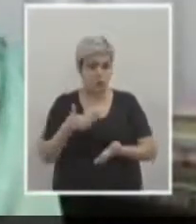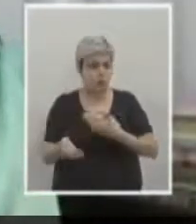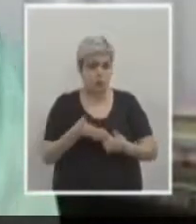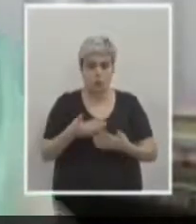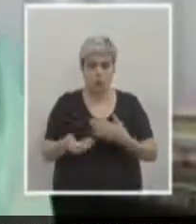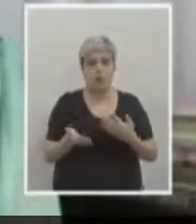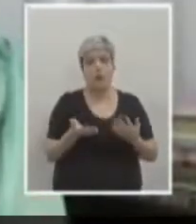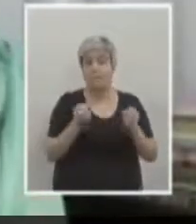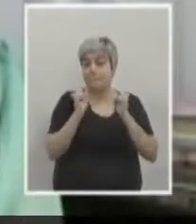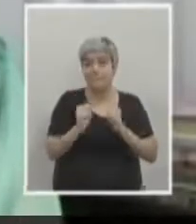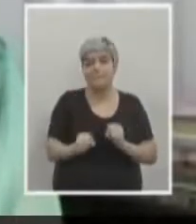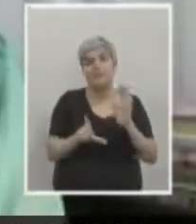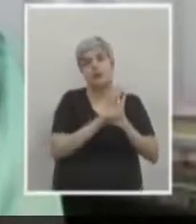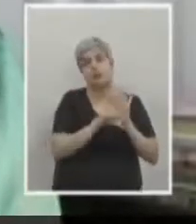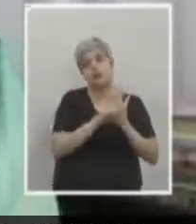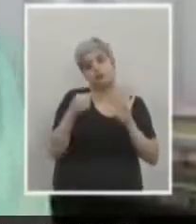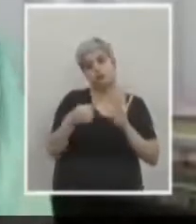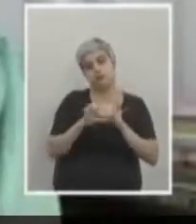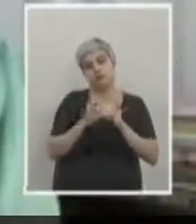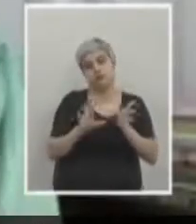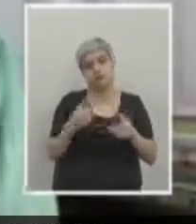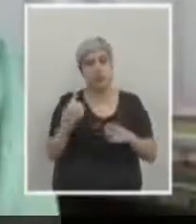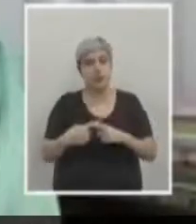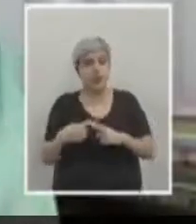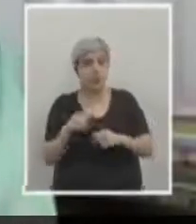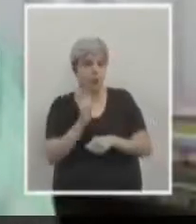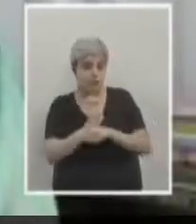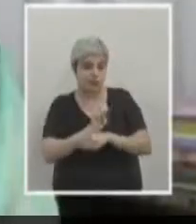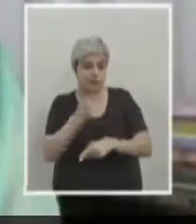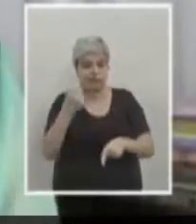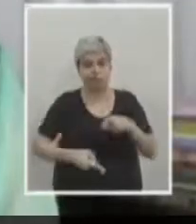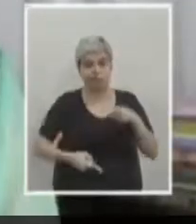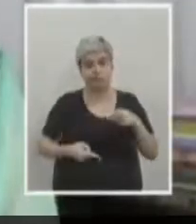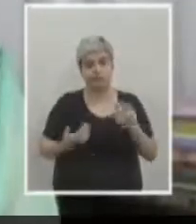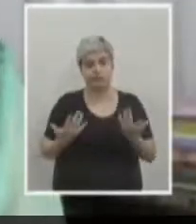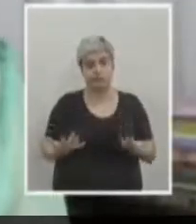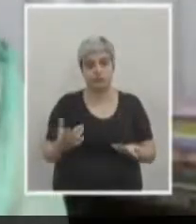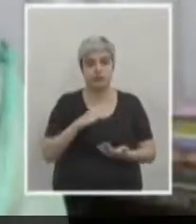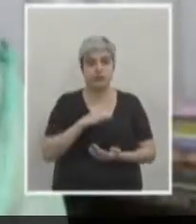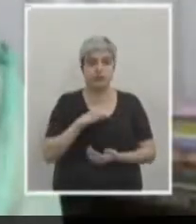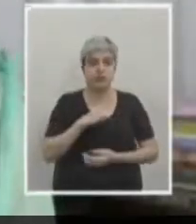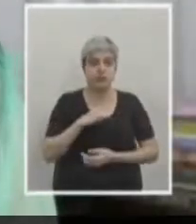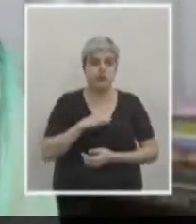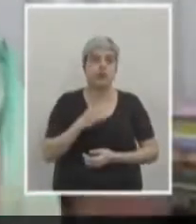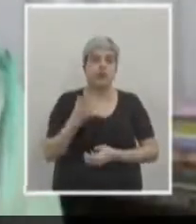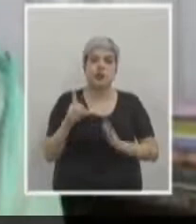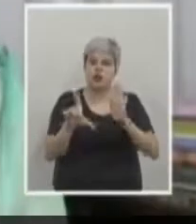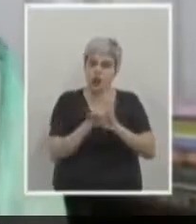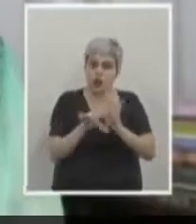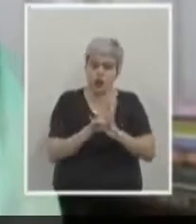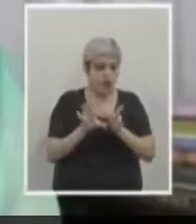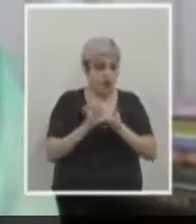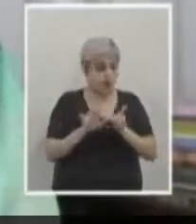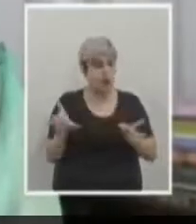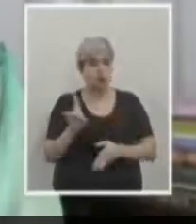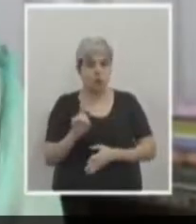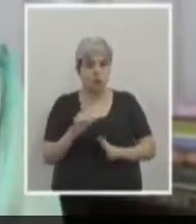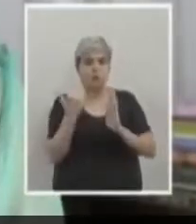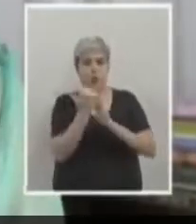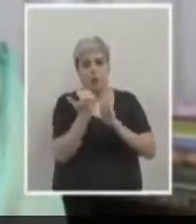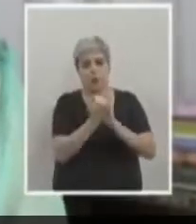Está previsto em lei. Por que que só o Estado não autoriza? Então, quando a senhora diz que existem legislações que não permitem, acho que foi isso que a senhora